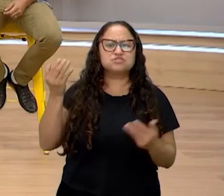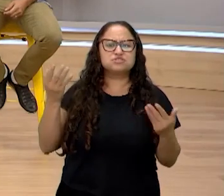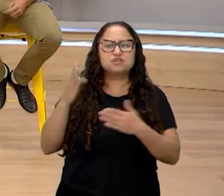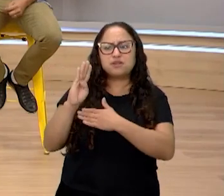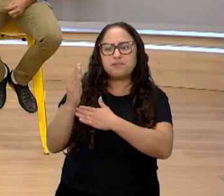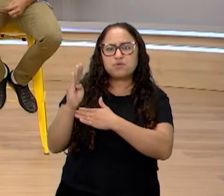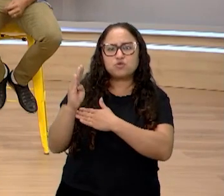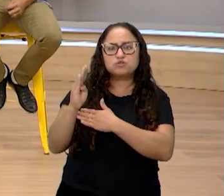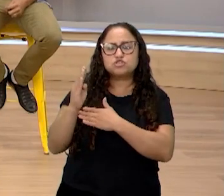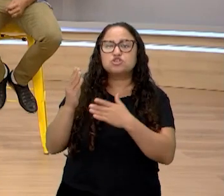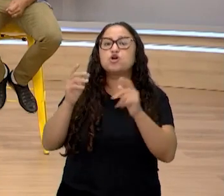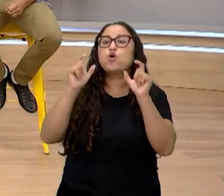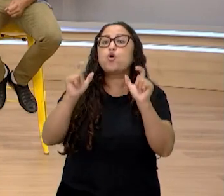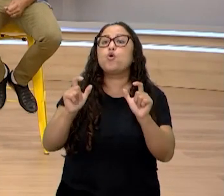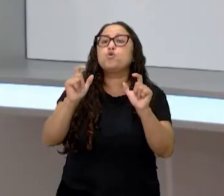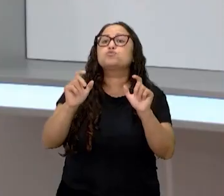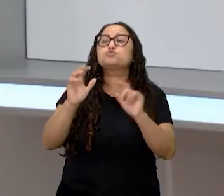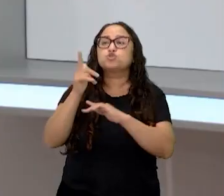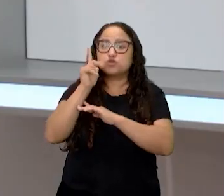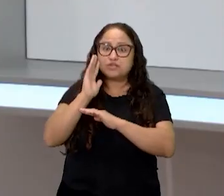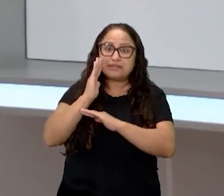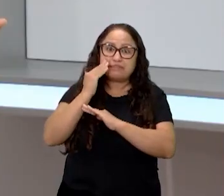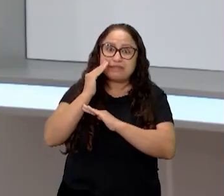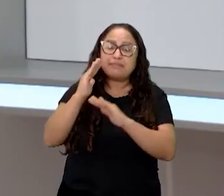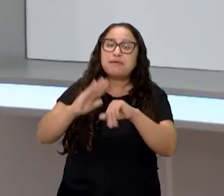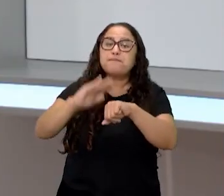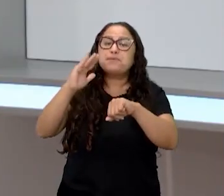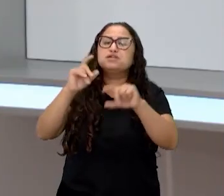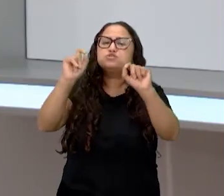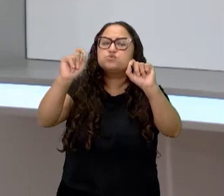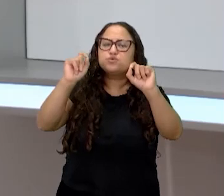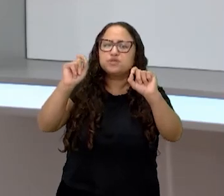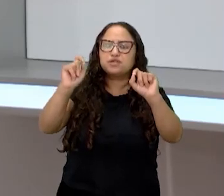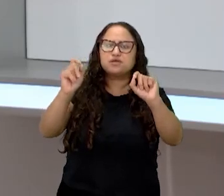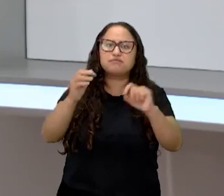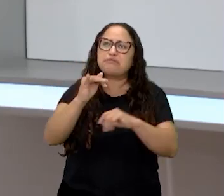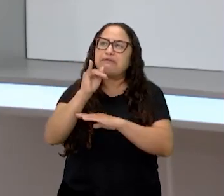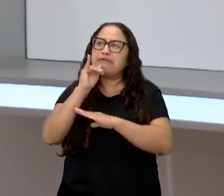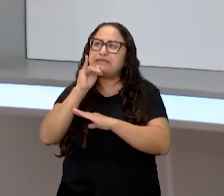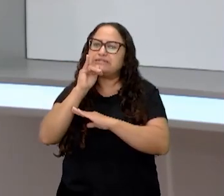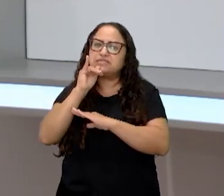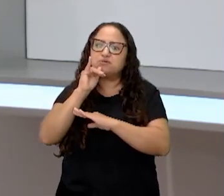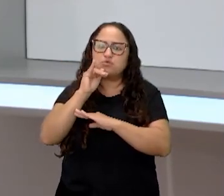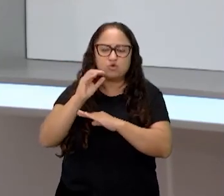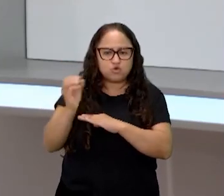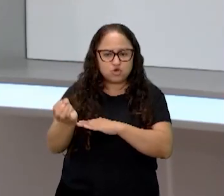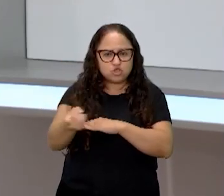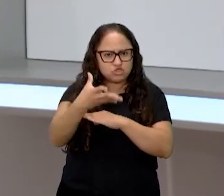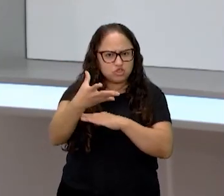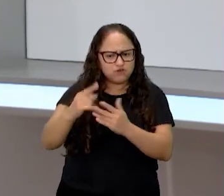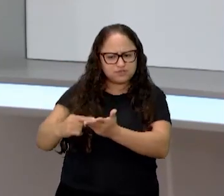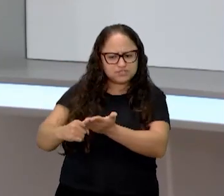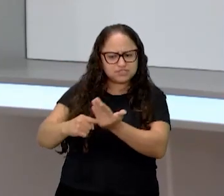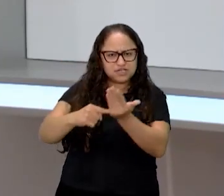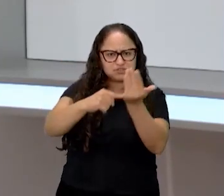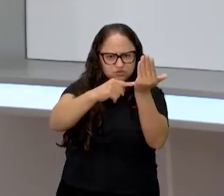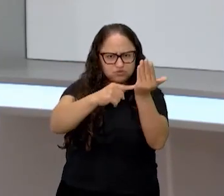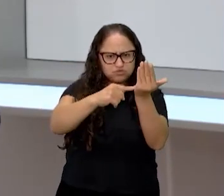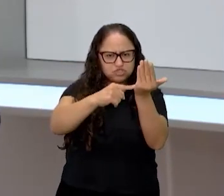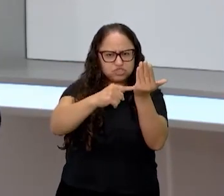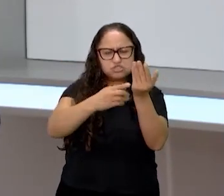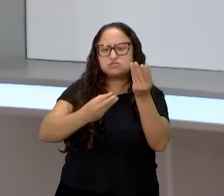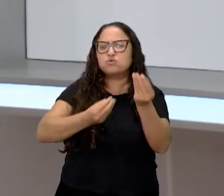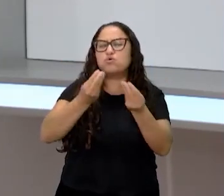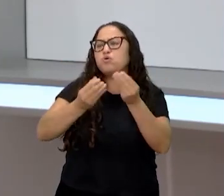onde a gente então consegue entender um pouquinho mais, né, Giba, a respeito, por exemplo, das novas tecnologias, Sim. né, a respeito,